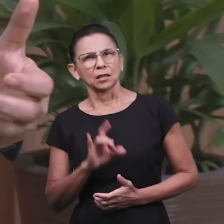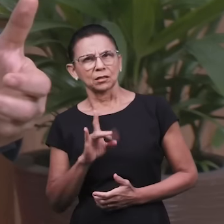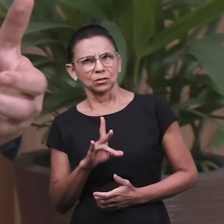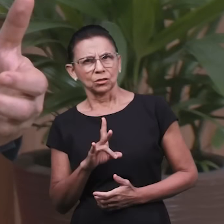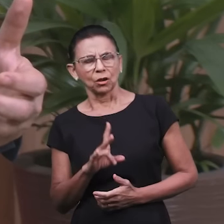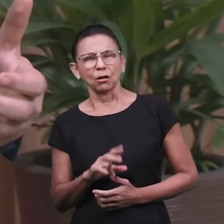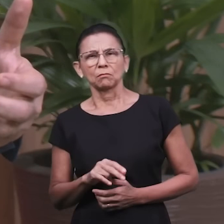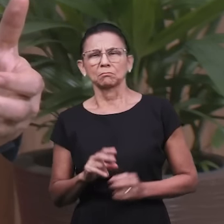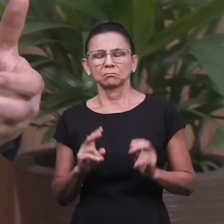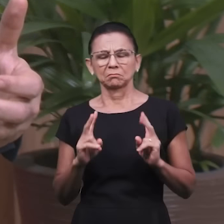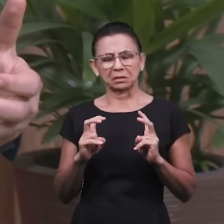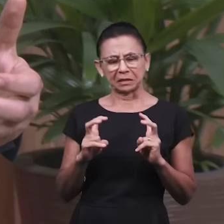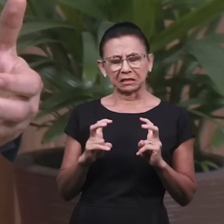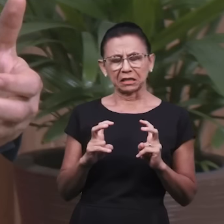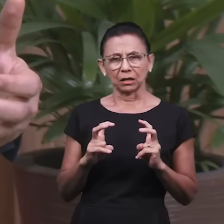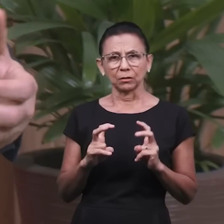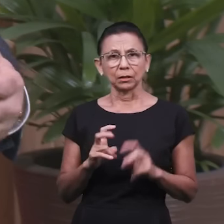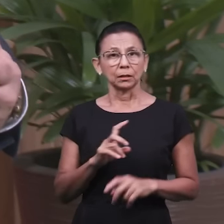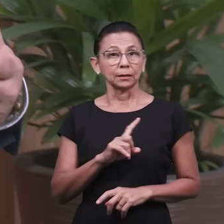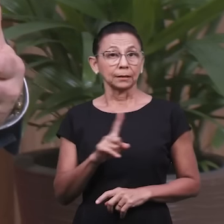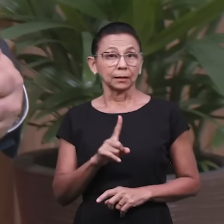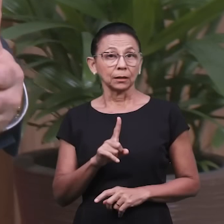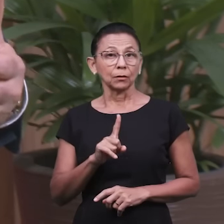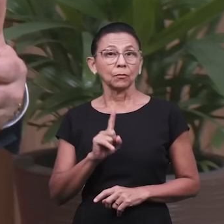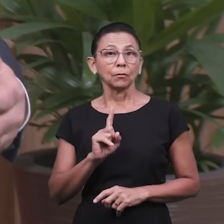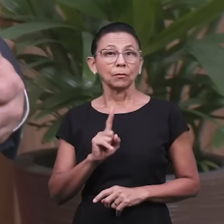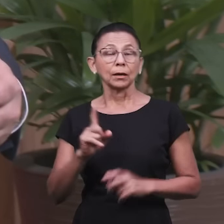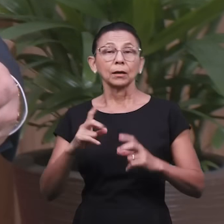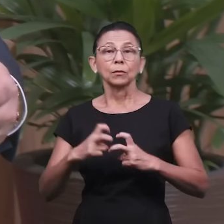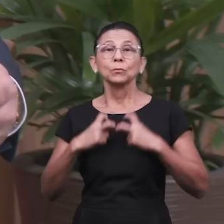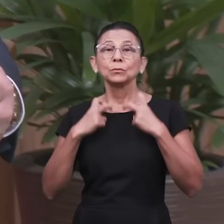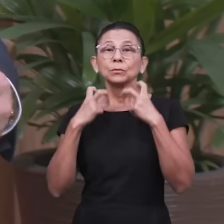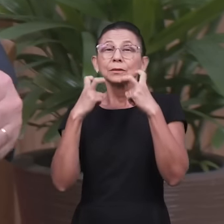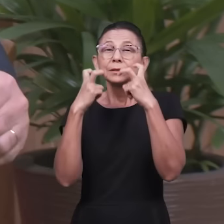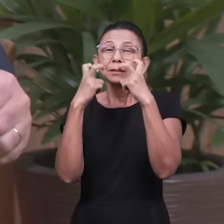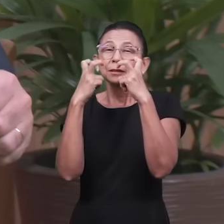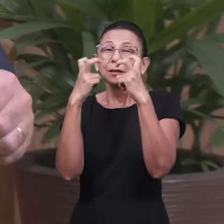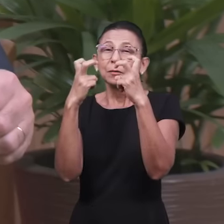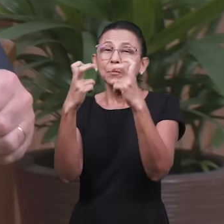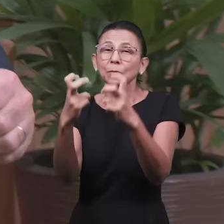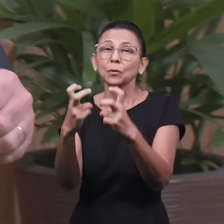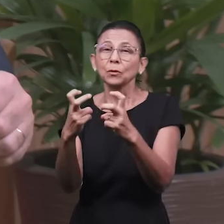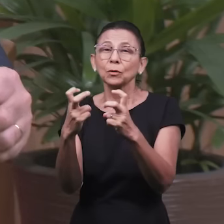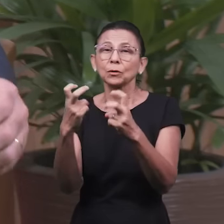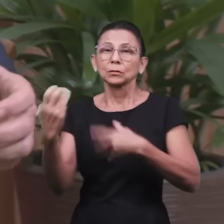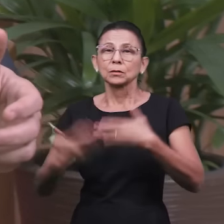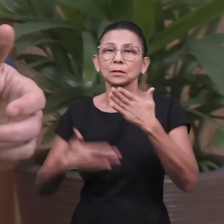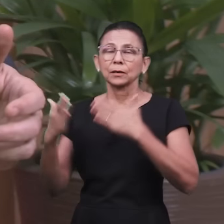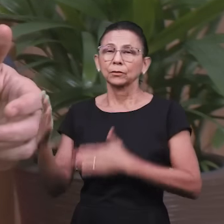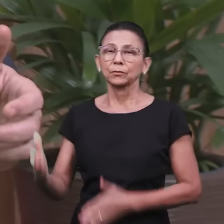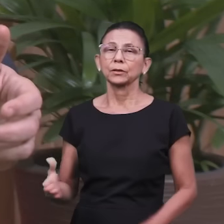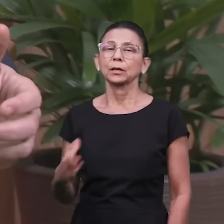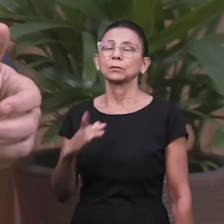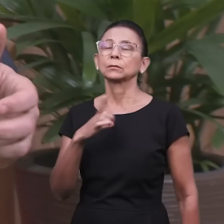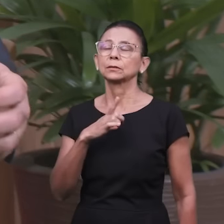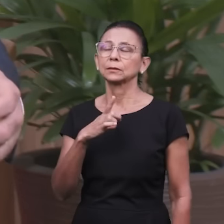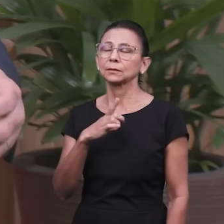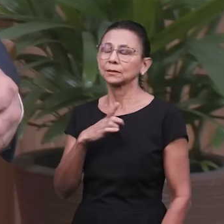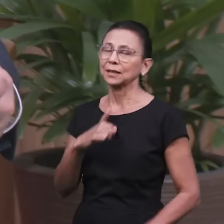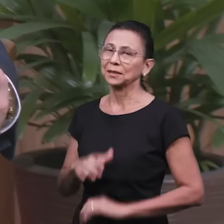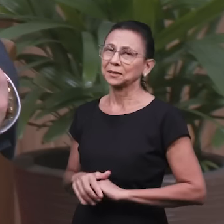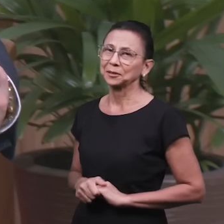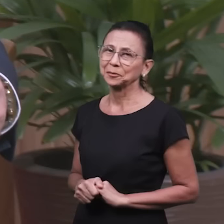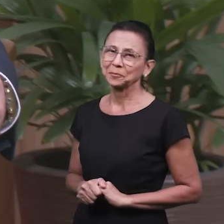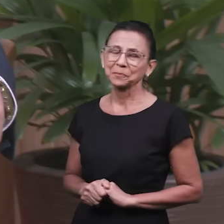um clamor e, ao mesmo tempo, uma certeza do servo fiel. Tudo em nossas vidas